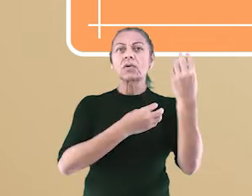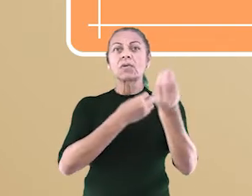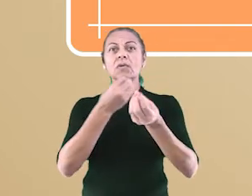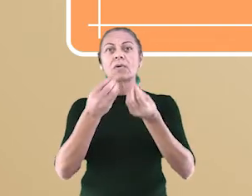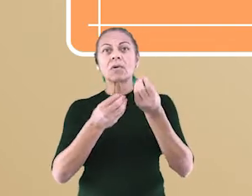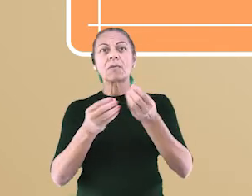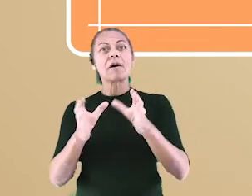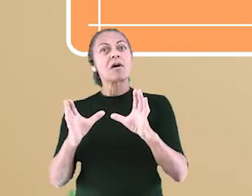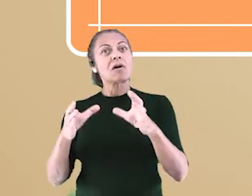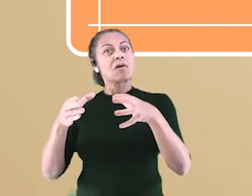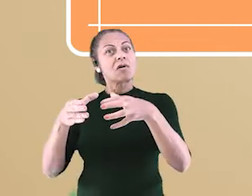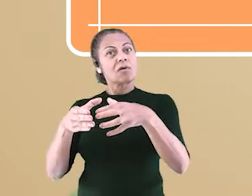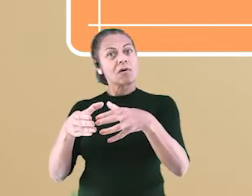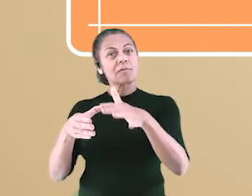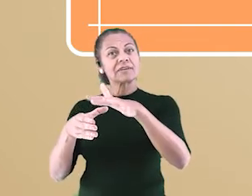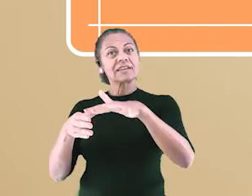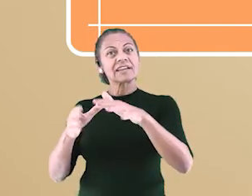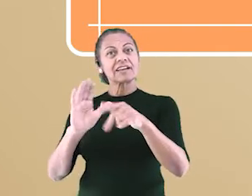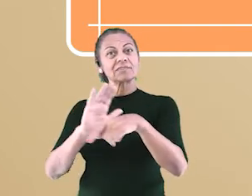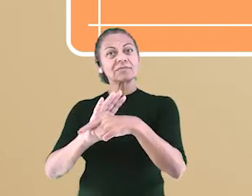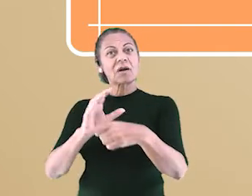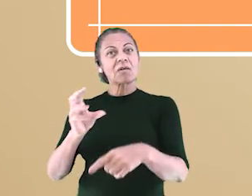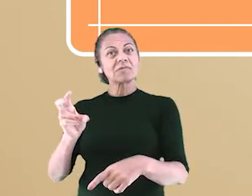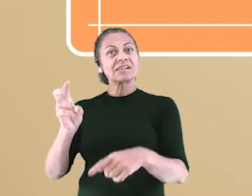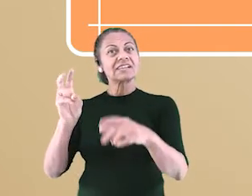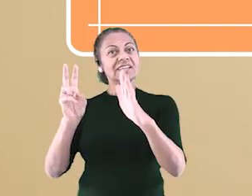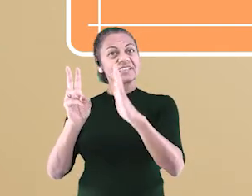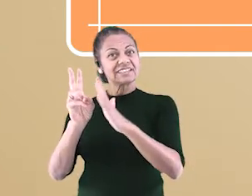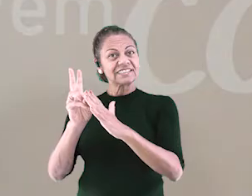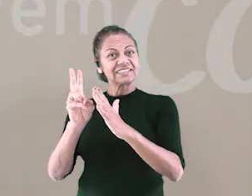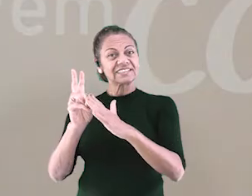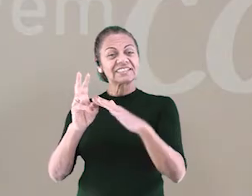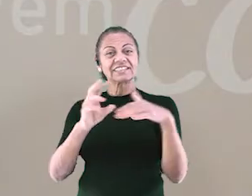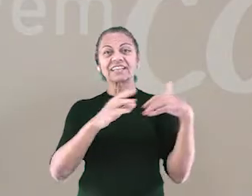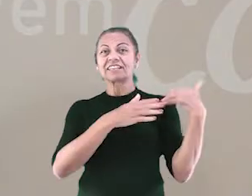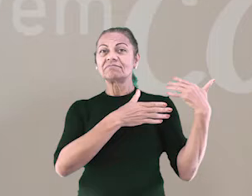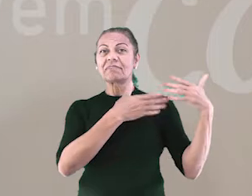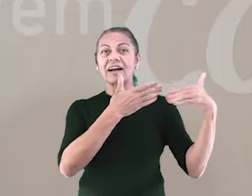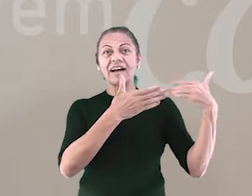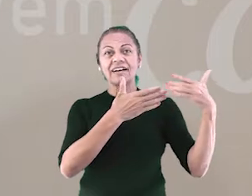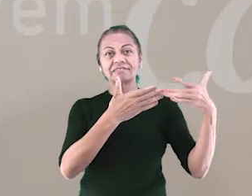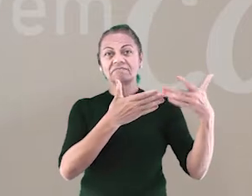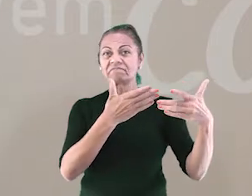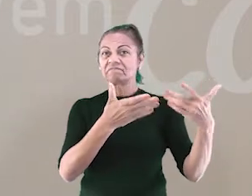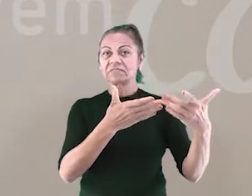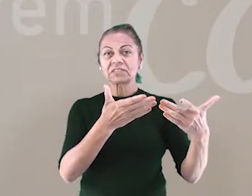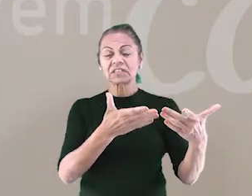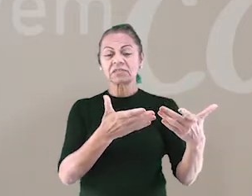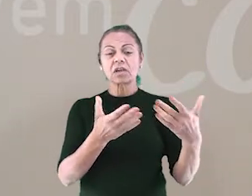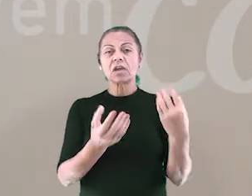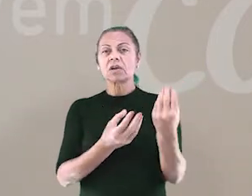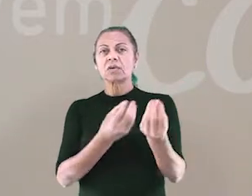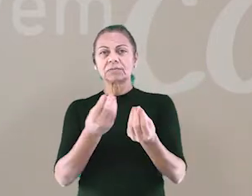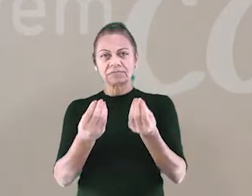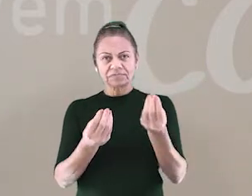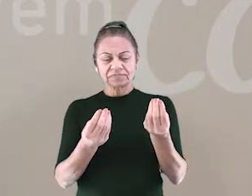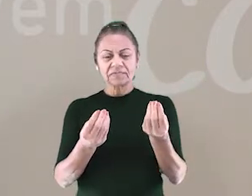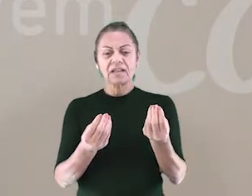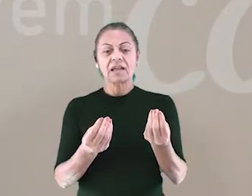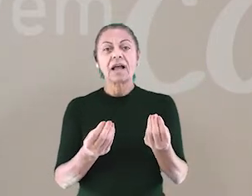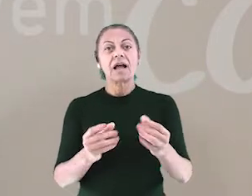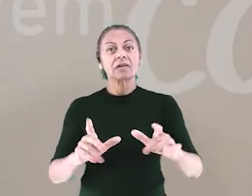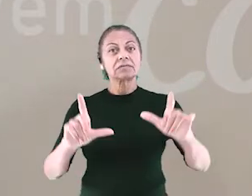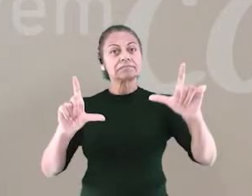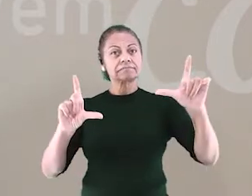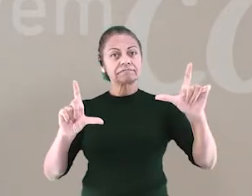as comunidades indígenas e sobre as mudanças que ocorrem no tempo. E que tal pedir ajuda para o seu responsável e